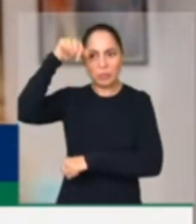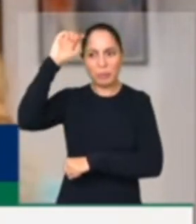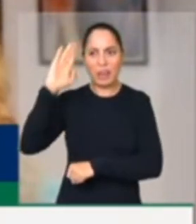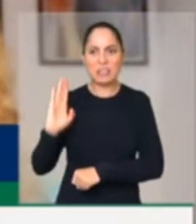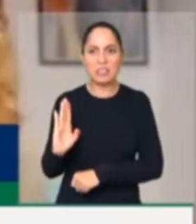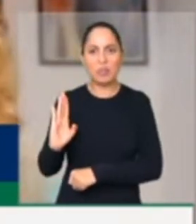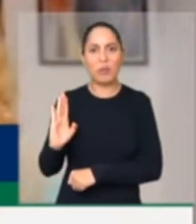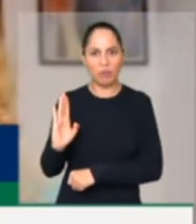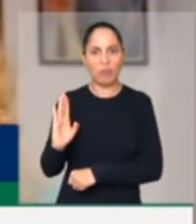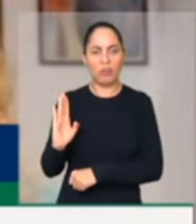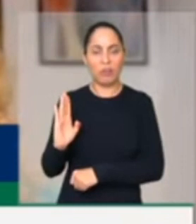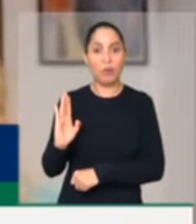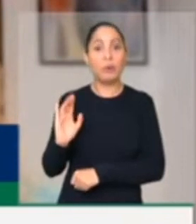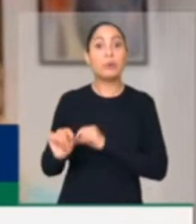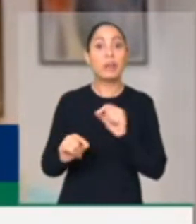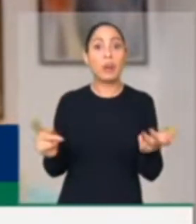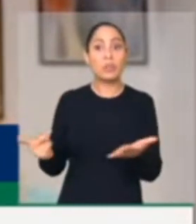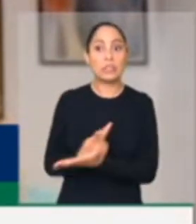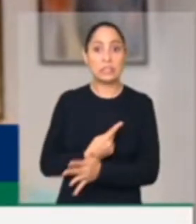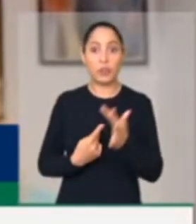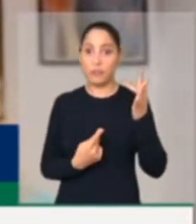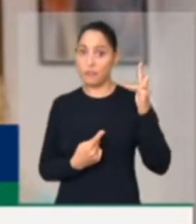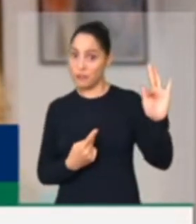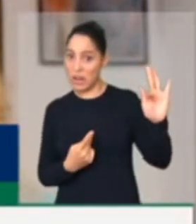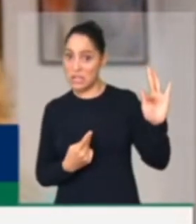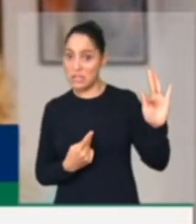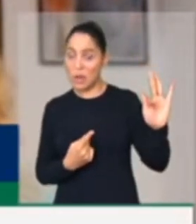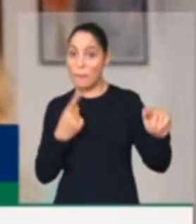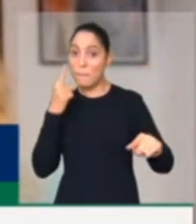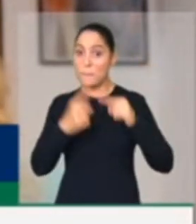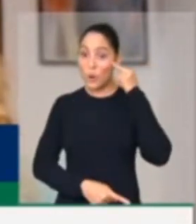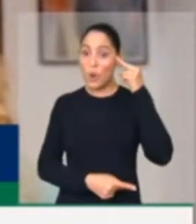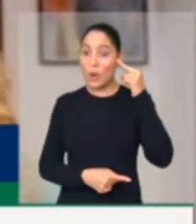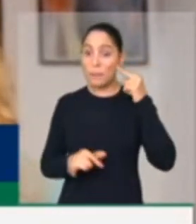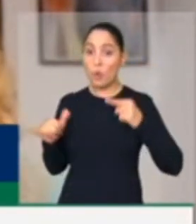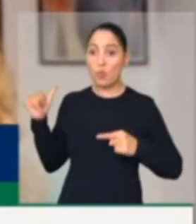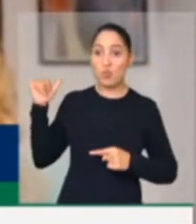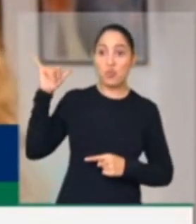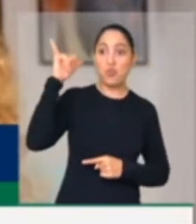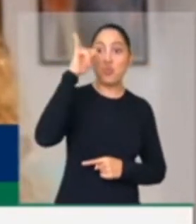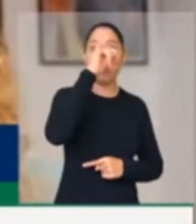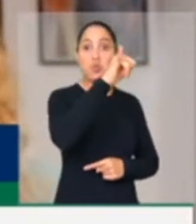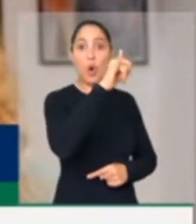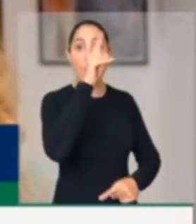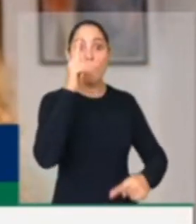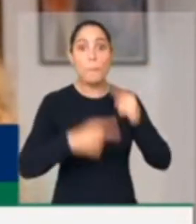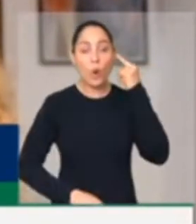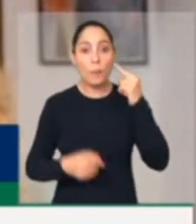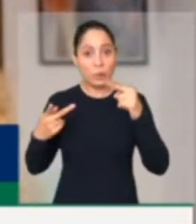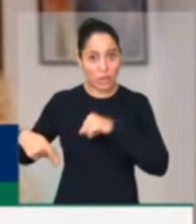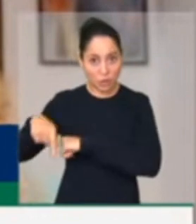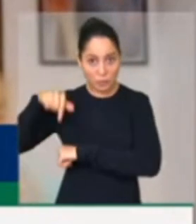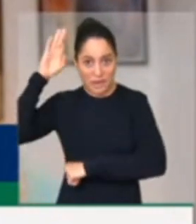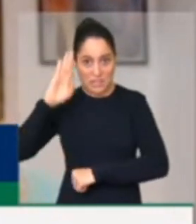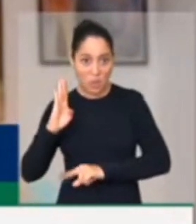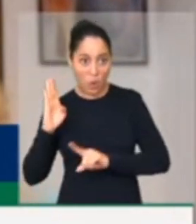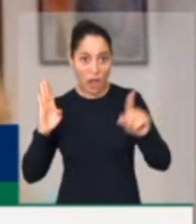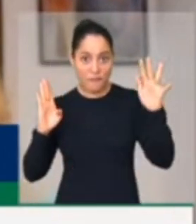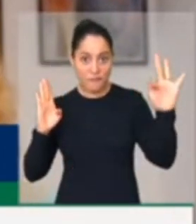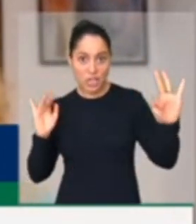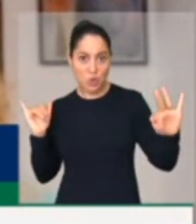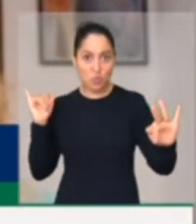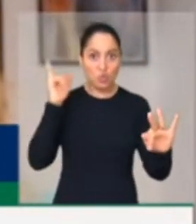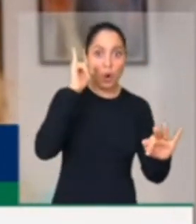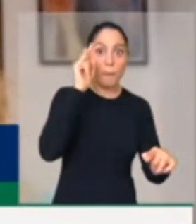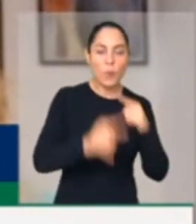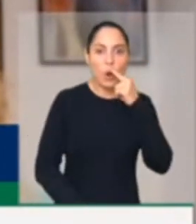que a França determina em relação ao Brasil. Nós estamos nos isolando de toda e qualquer possibilidade de